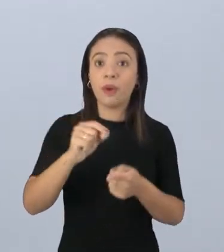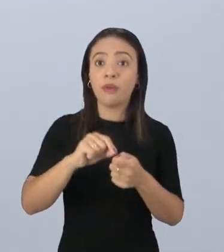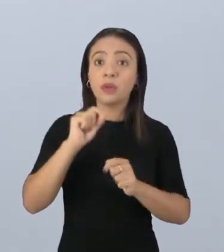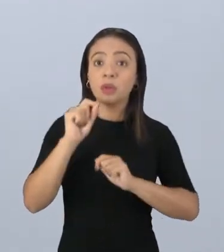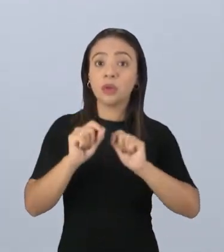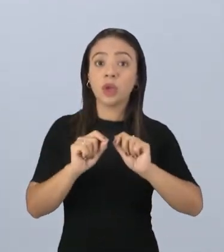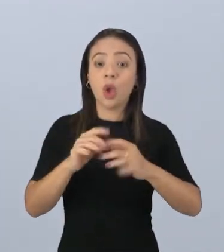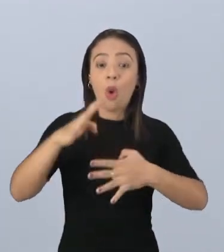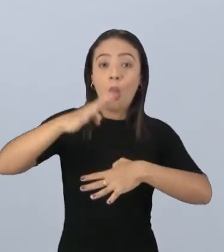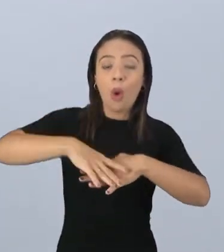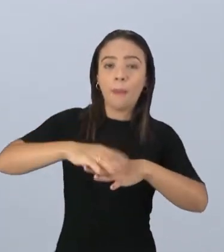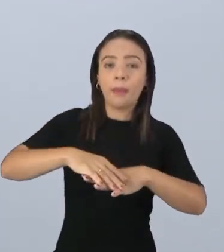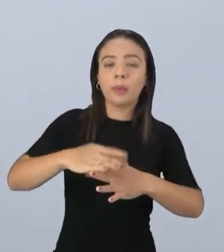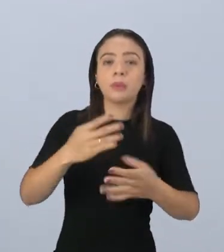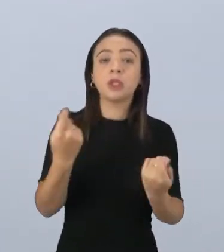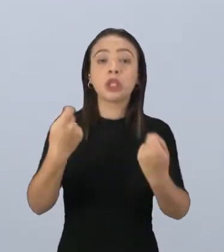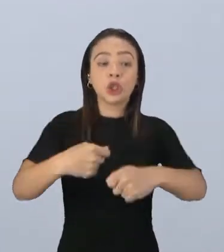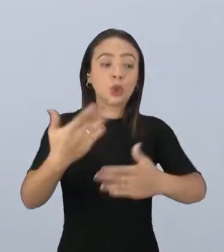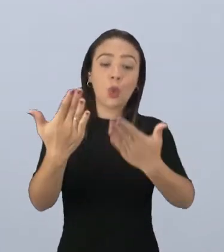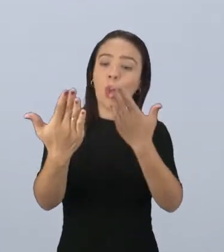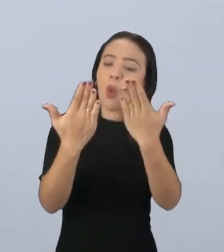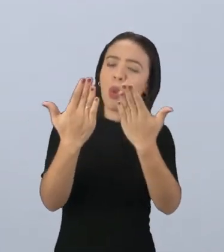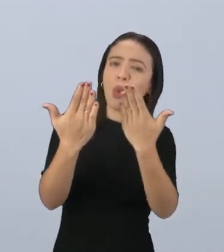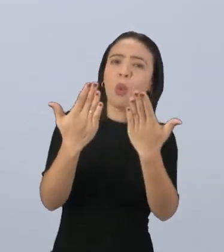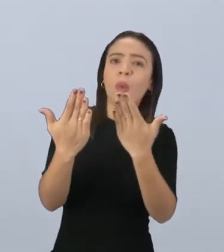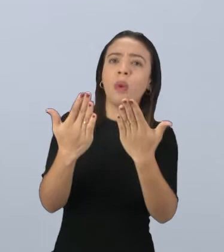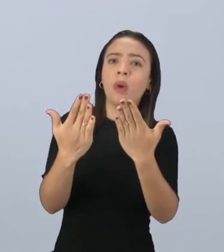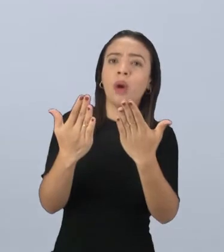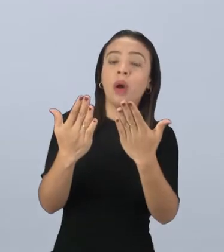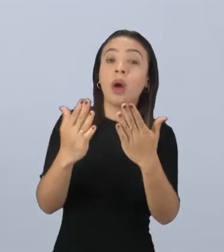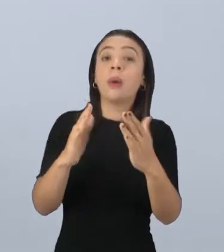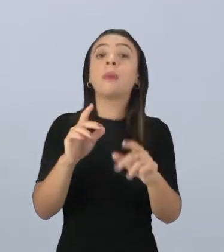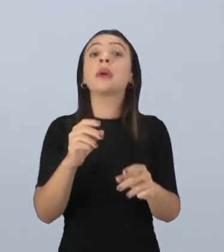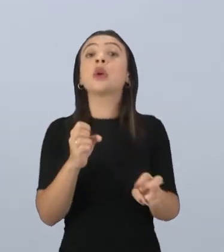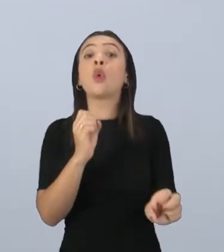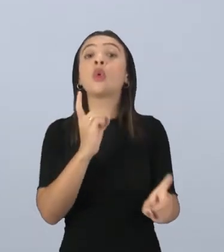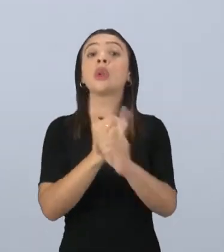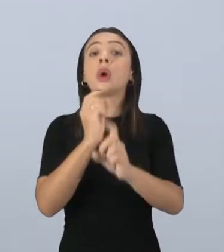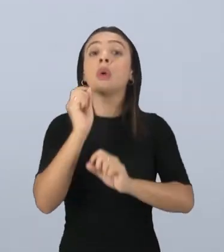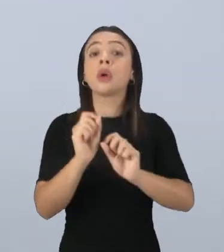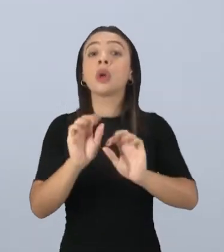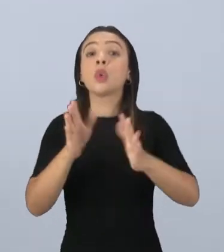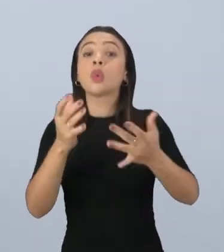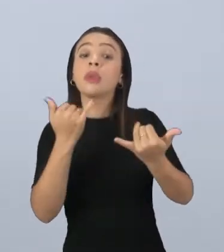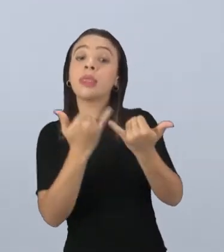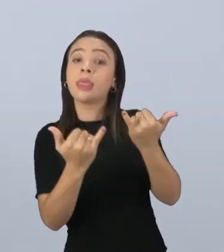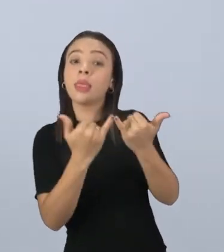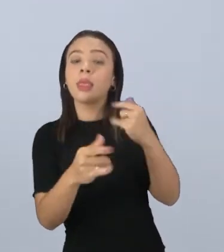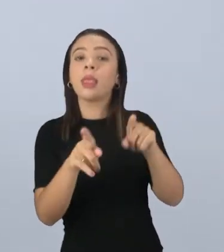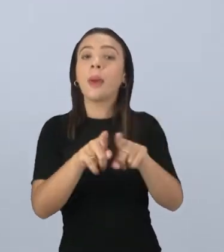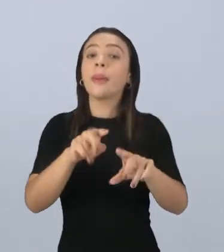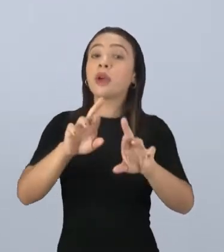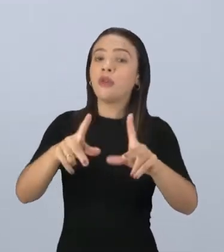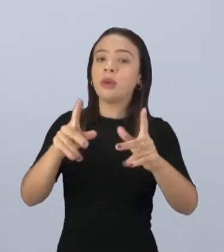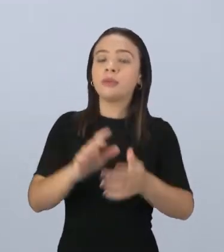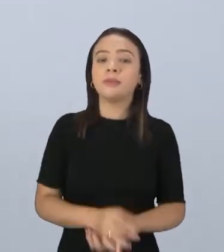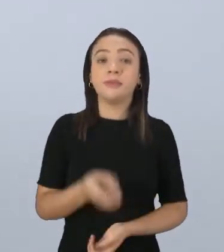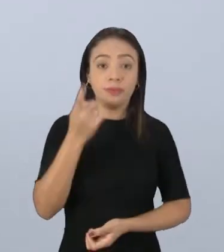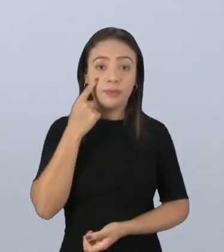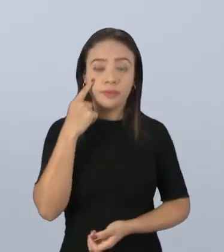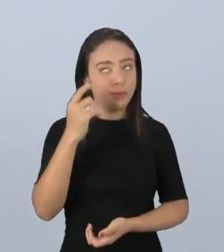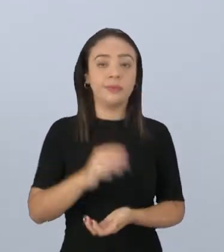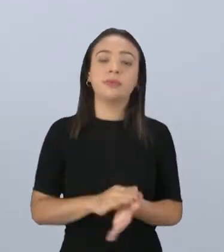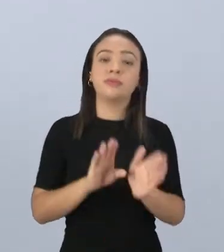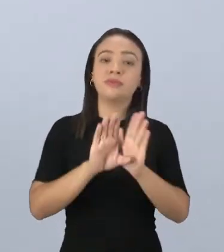fazer um quadro comparativo para que possamos ver quais as semelhanças e as diferenças entre eles. Observe os